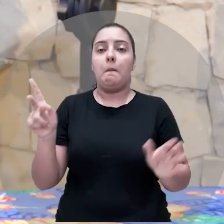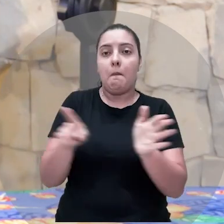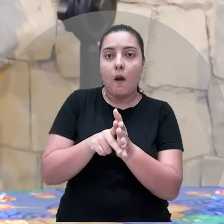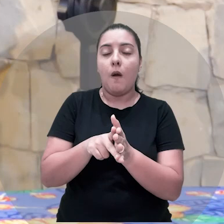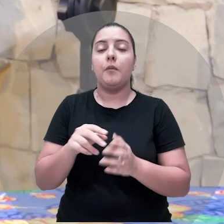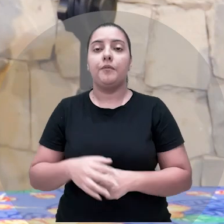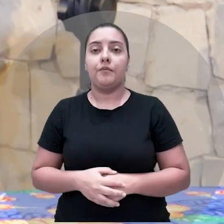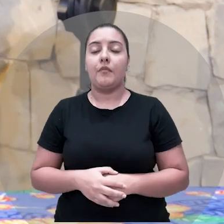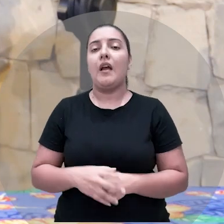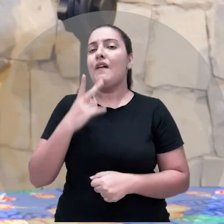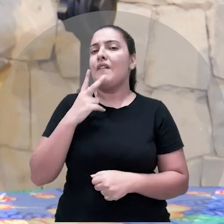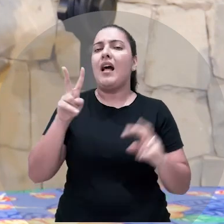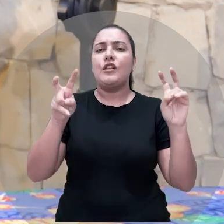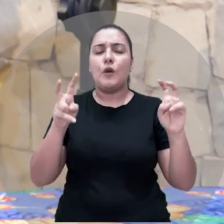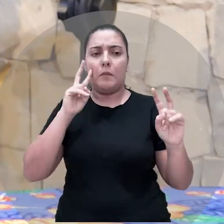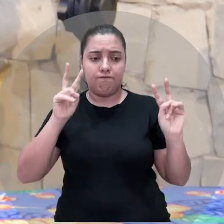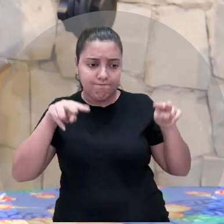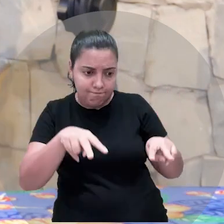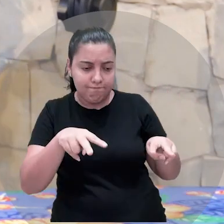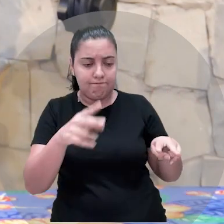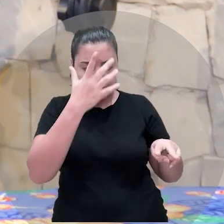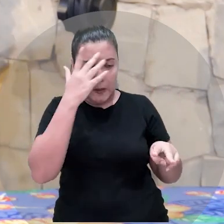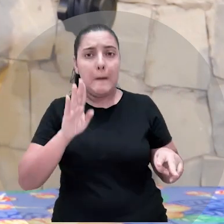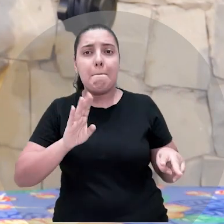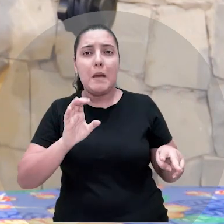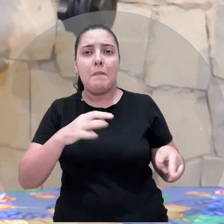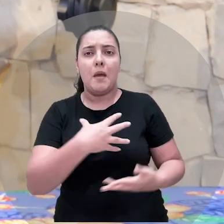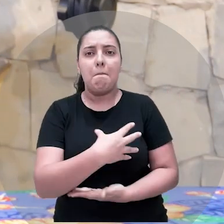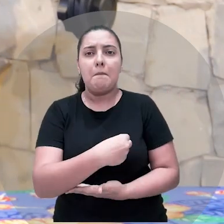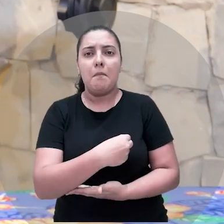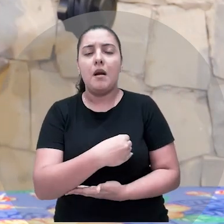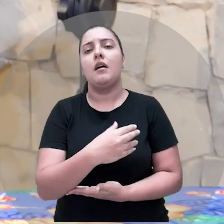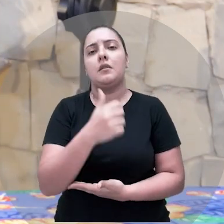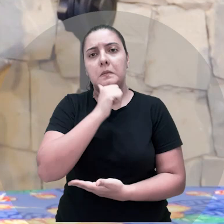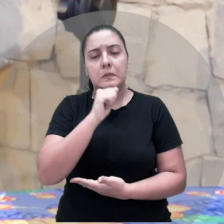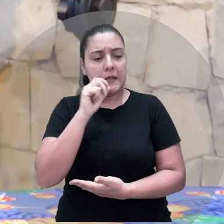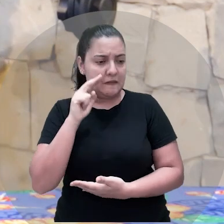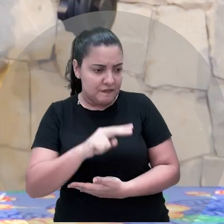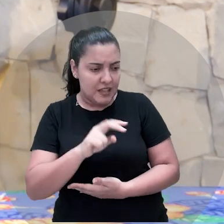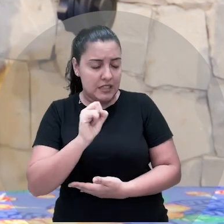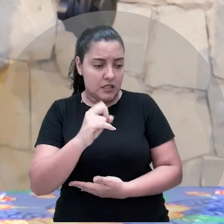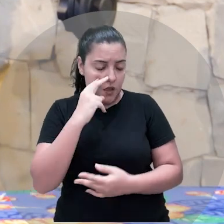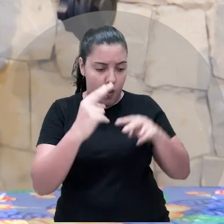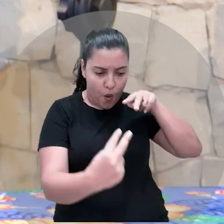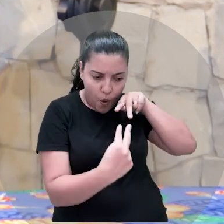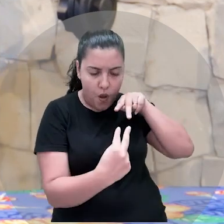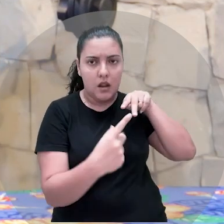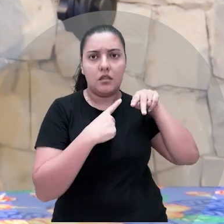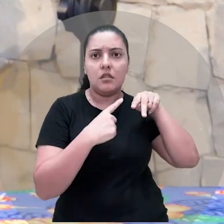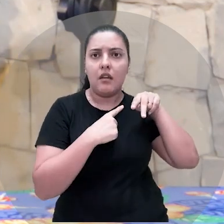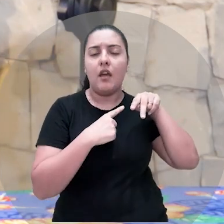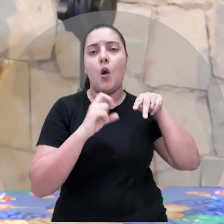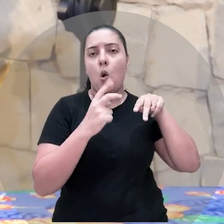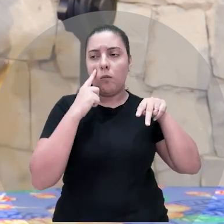para aquela faixa etária Então se fala muito sobre o olhar né geralmente bebê quando tá mamando a mãe já pode observar se ele